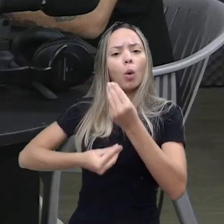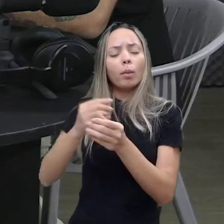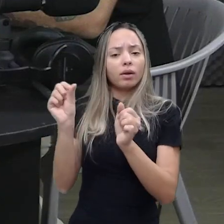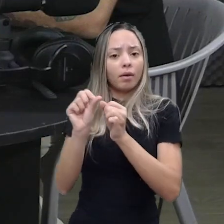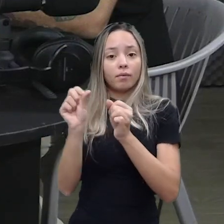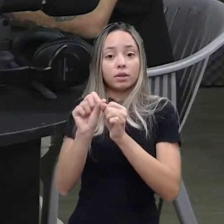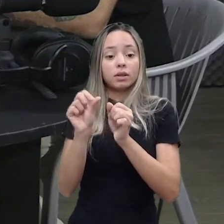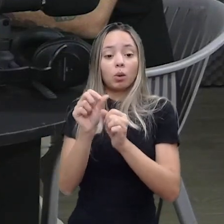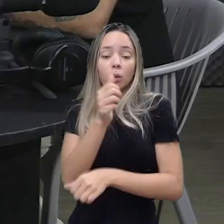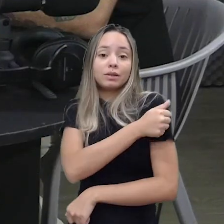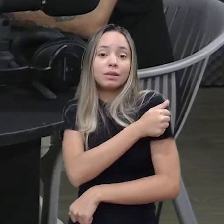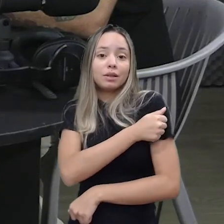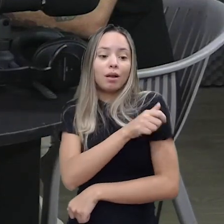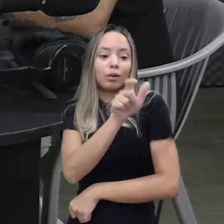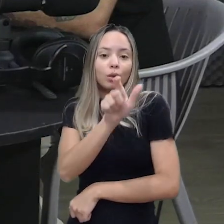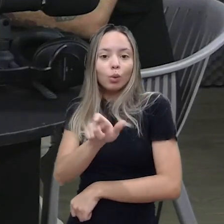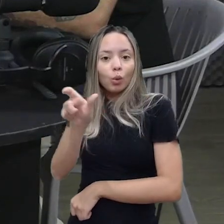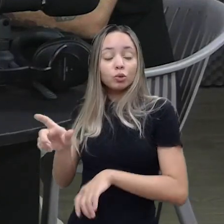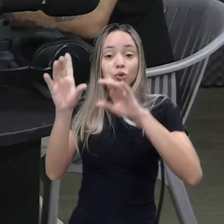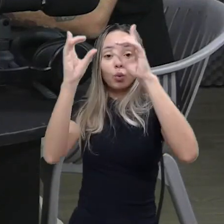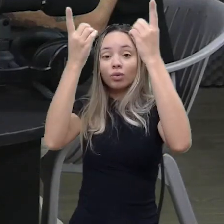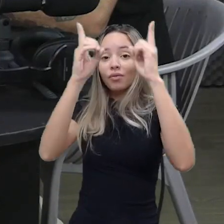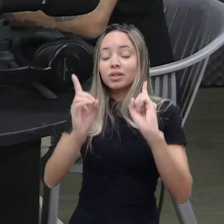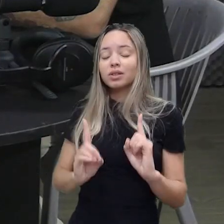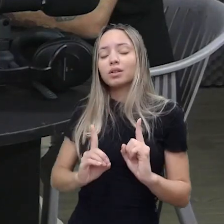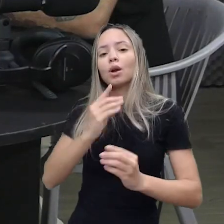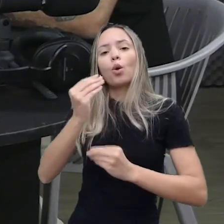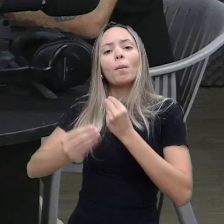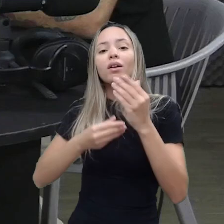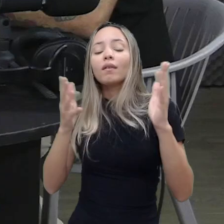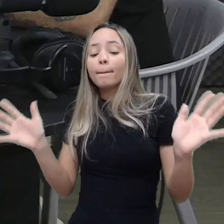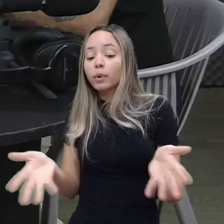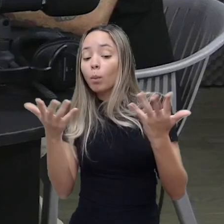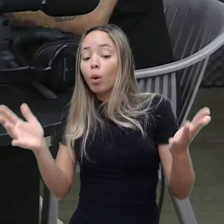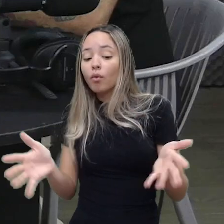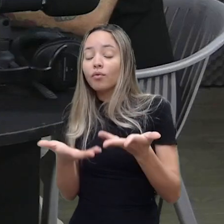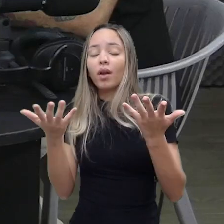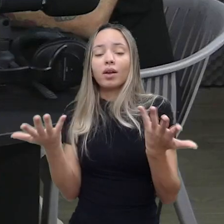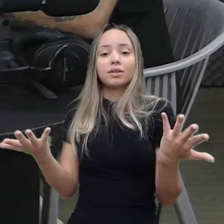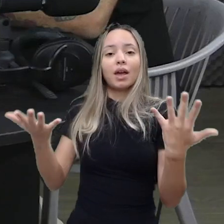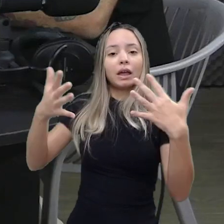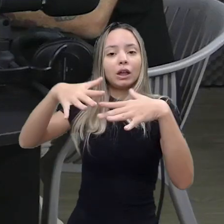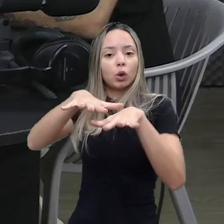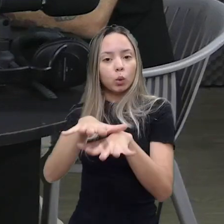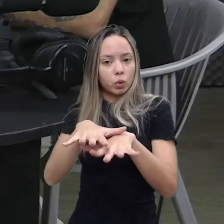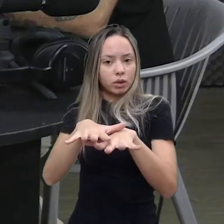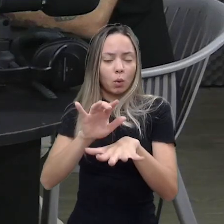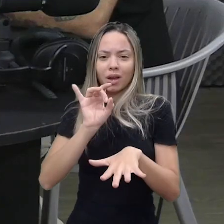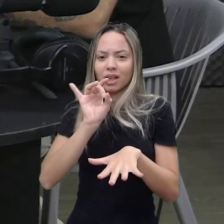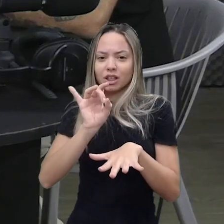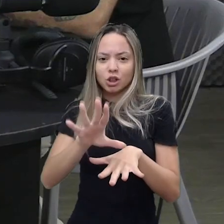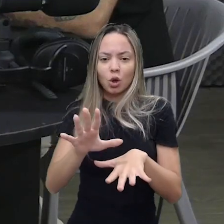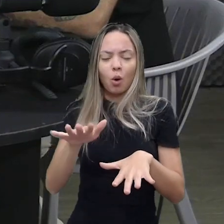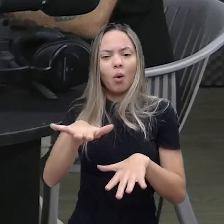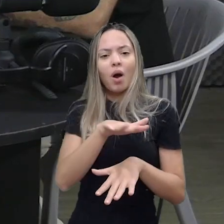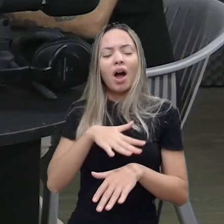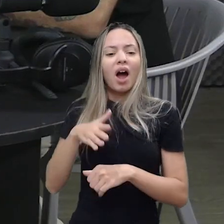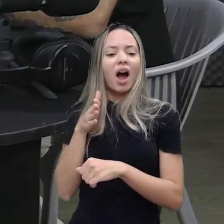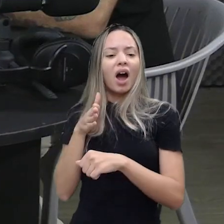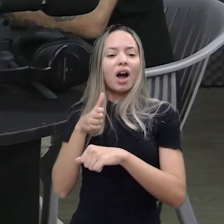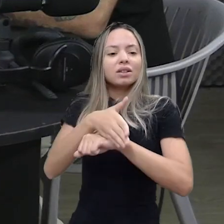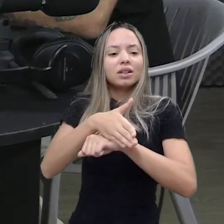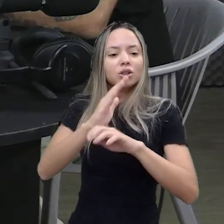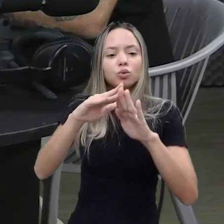esses estudantes, né, com deficiência, como é que ela vai promover essa inclusão, que não se dá somente no acesso à